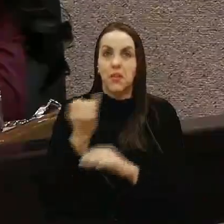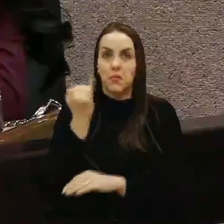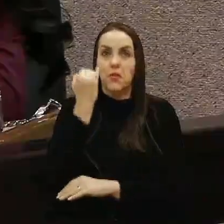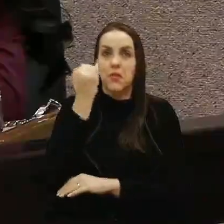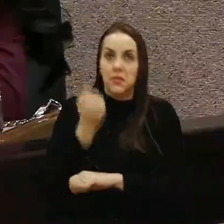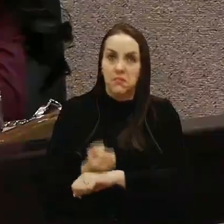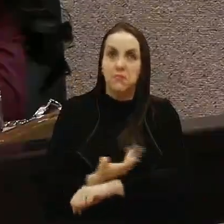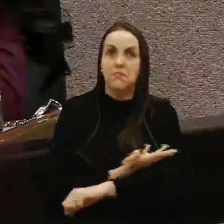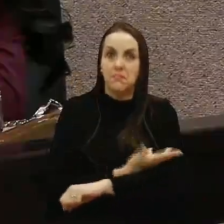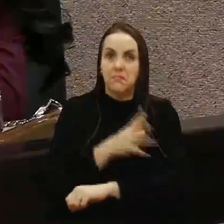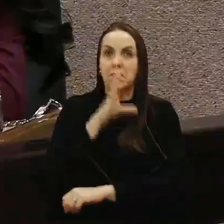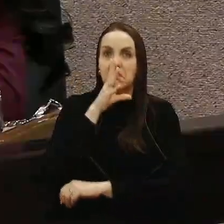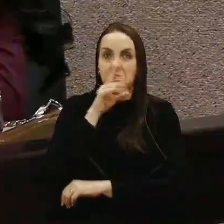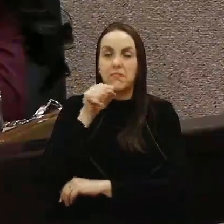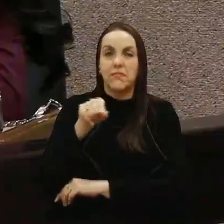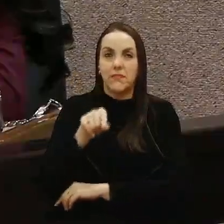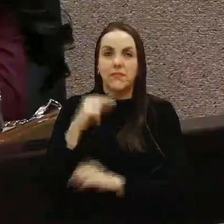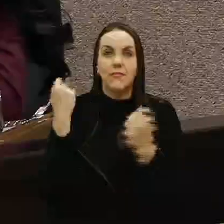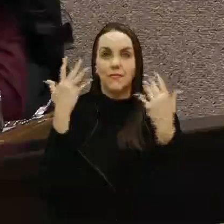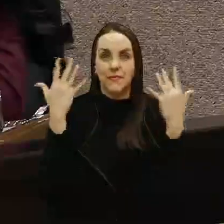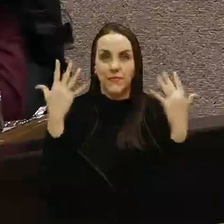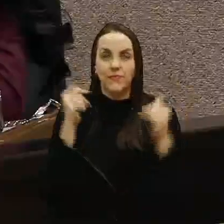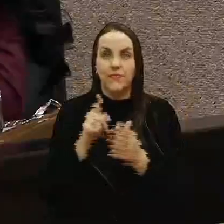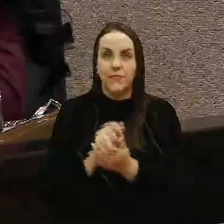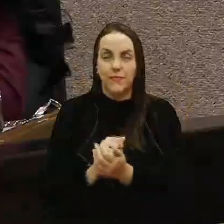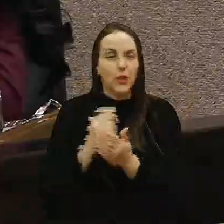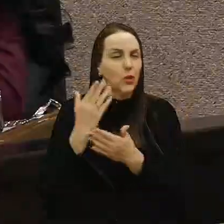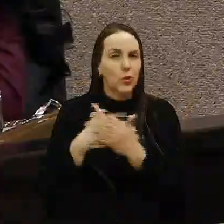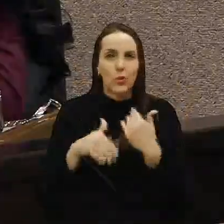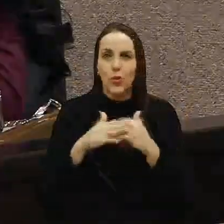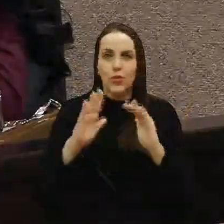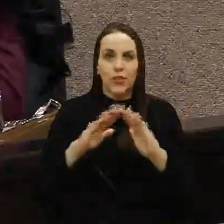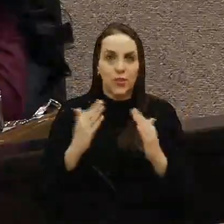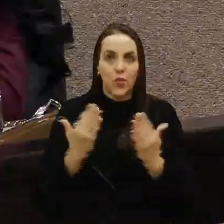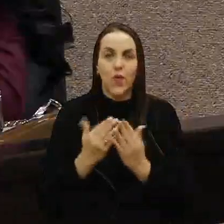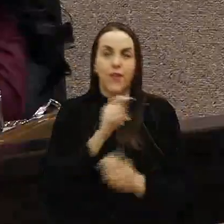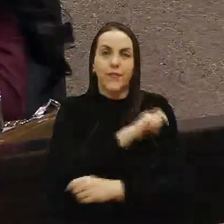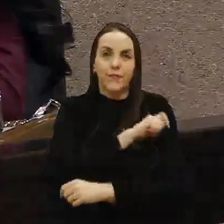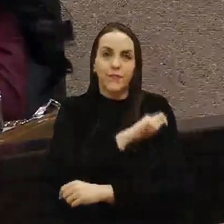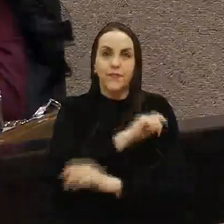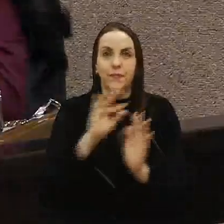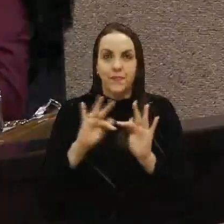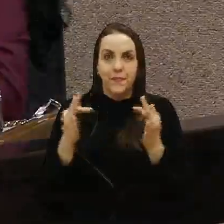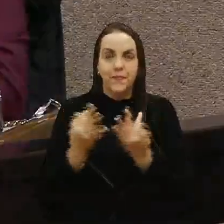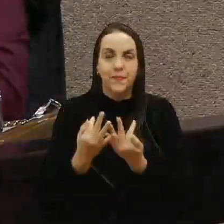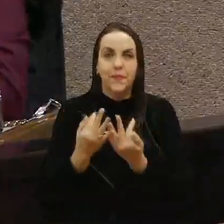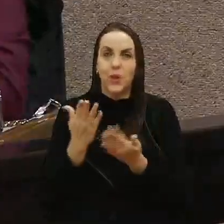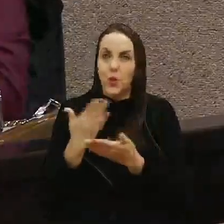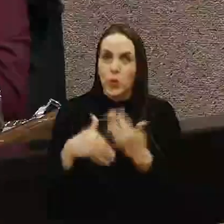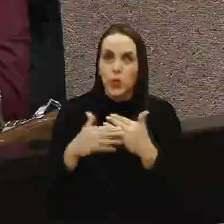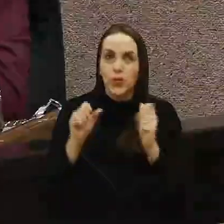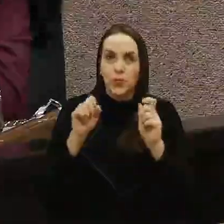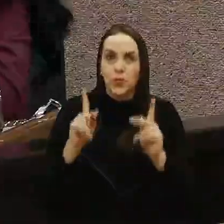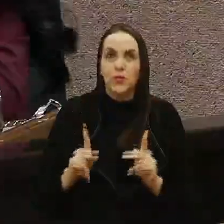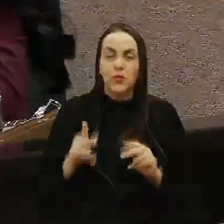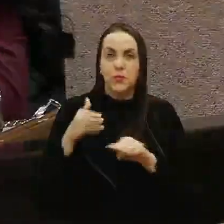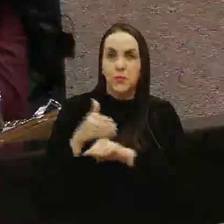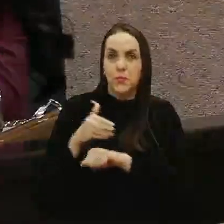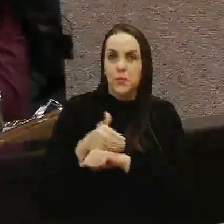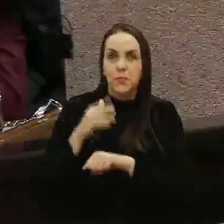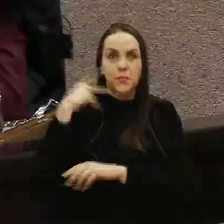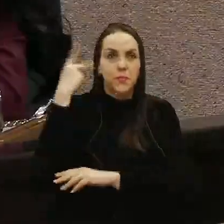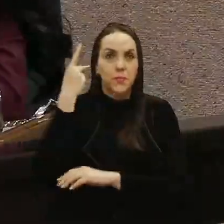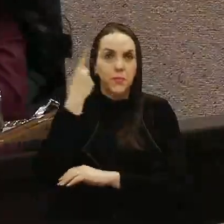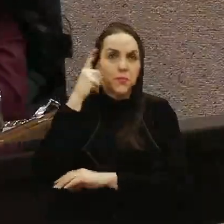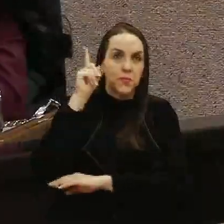com ele assistir aqui e parabenizar, então, todas as escolas, estudantes, famílias e todo o pessoal que participou do vereador por um